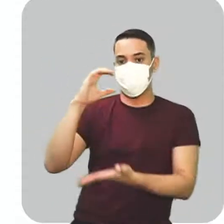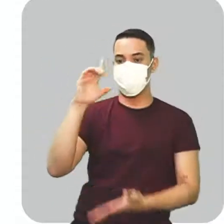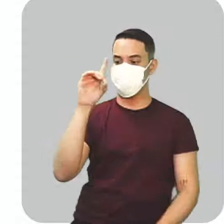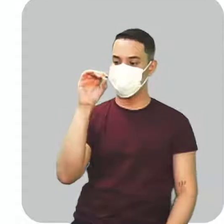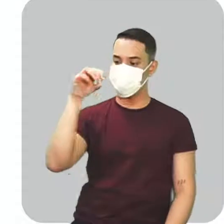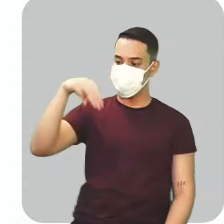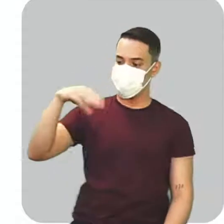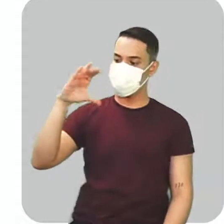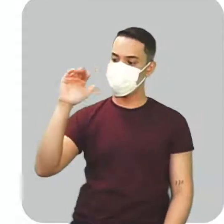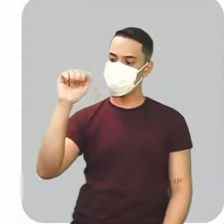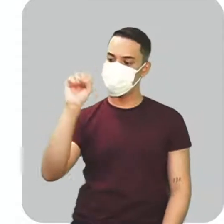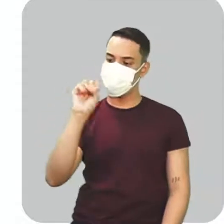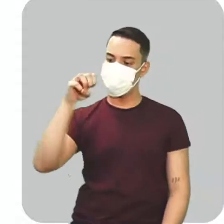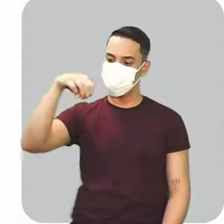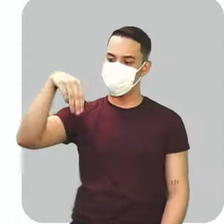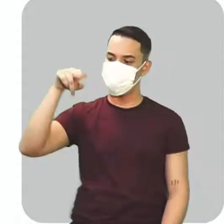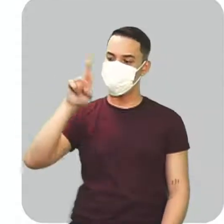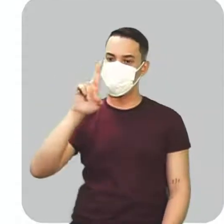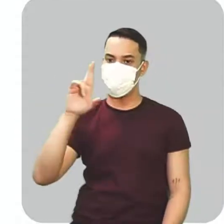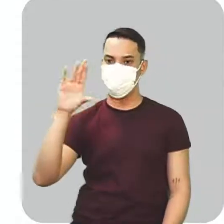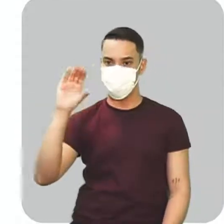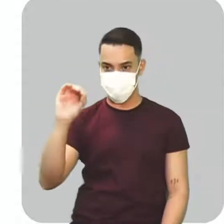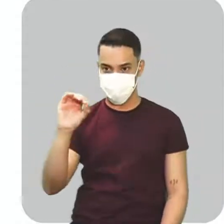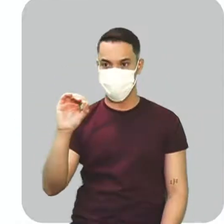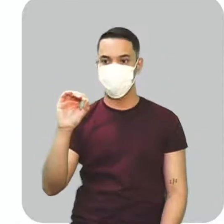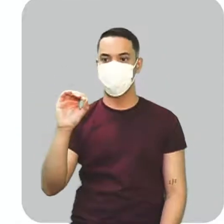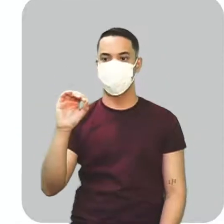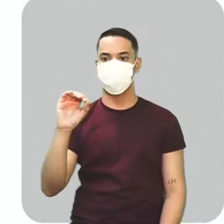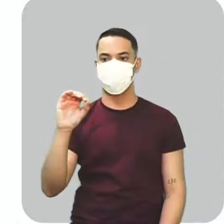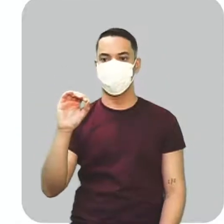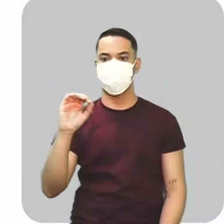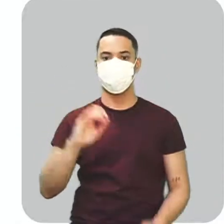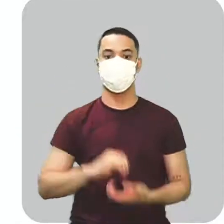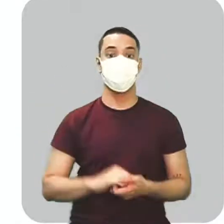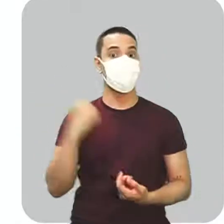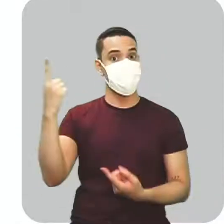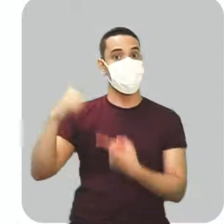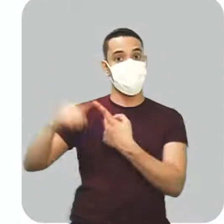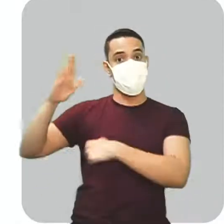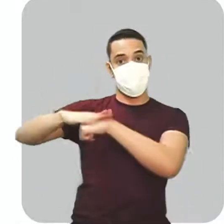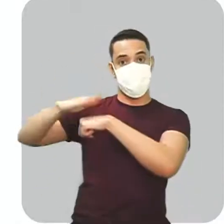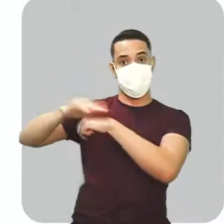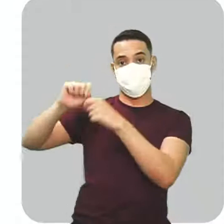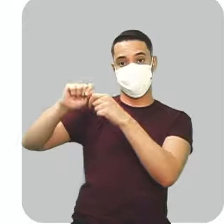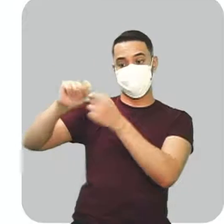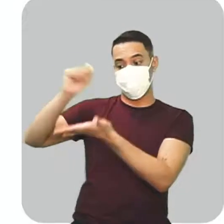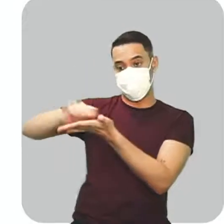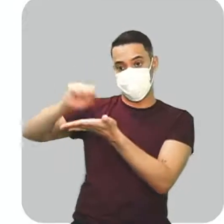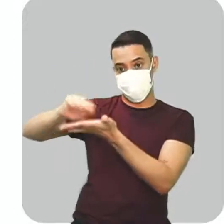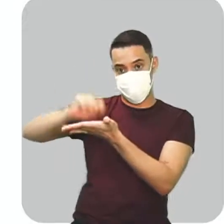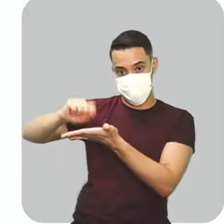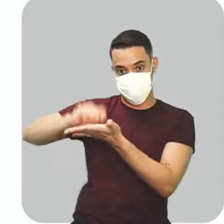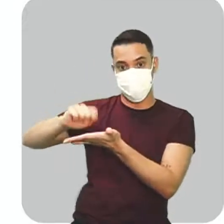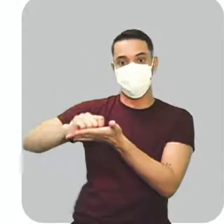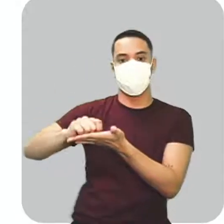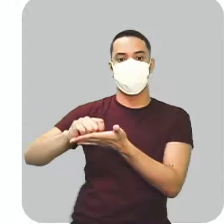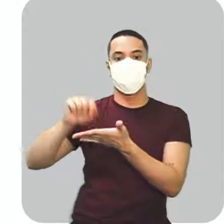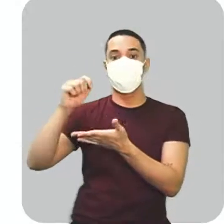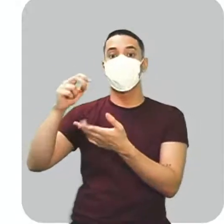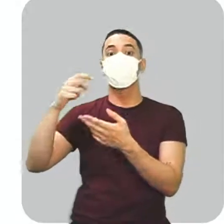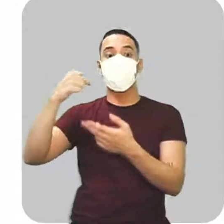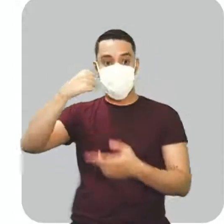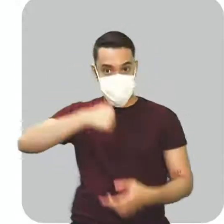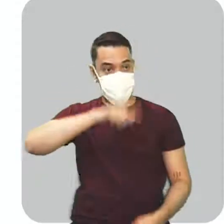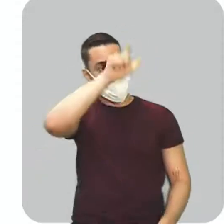canonizado. Olha só, Machado de Assis, ó, autor de Dom Casmurro, autor de Memórias Póstumas. Entendeu